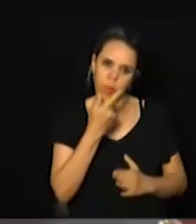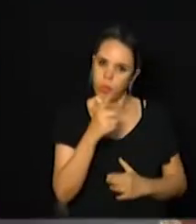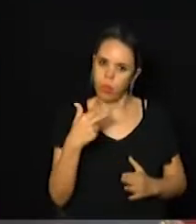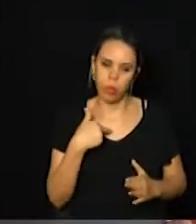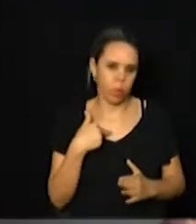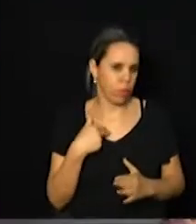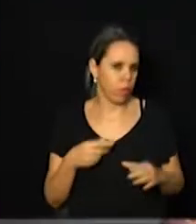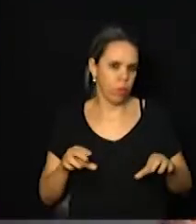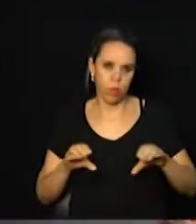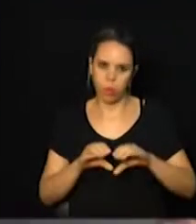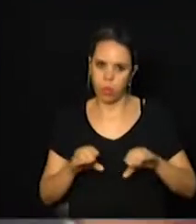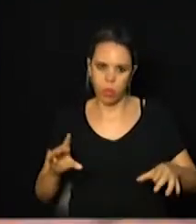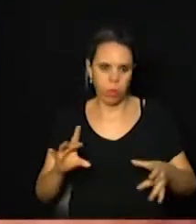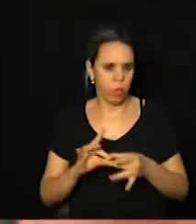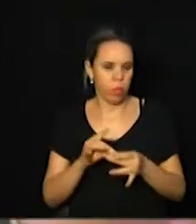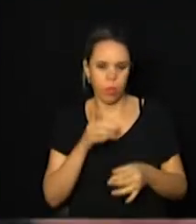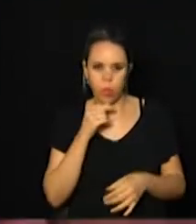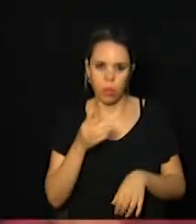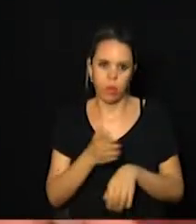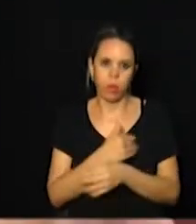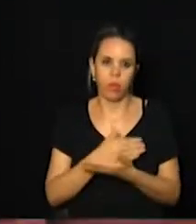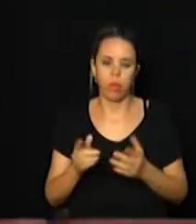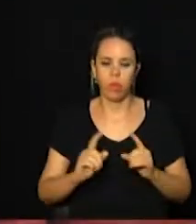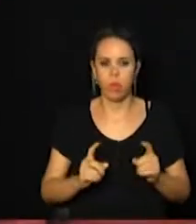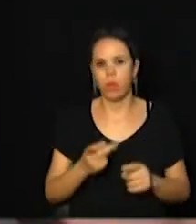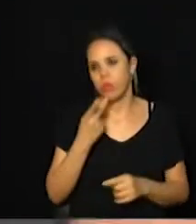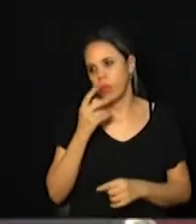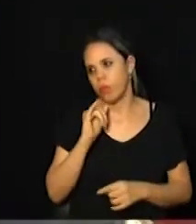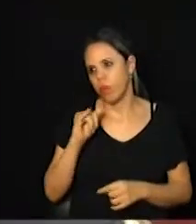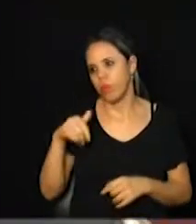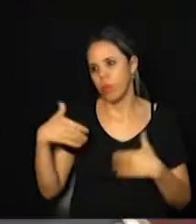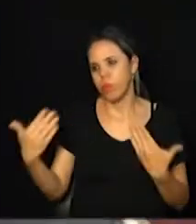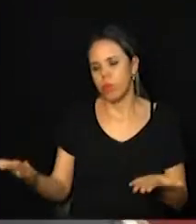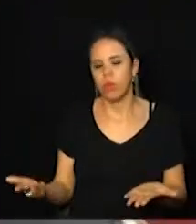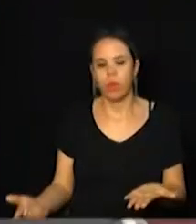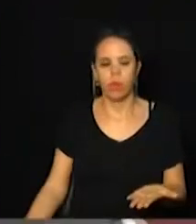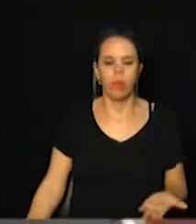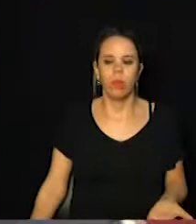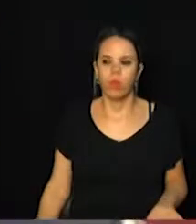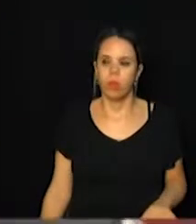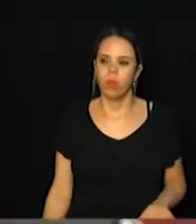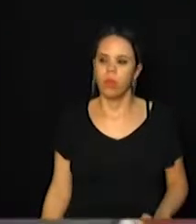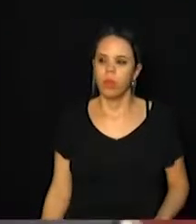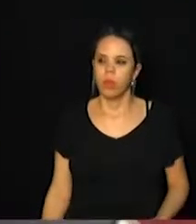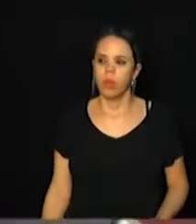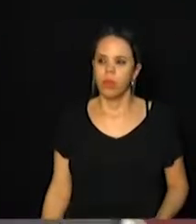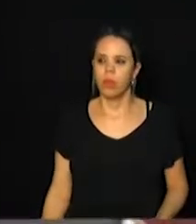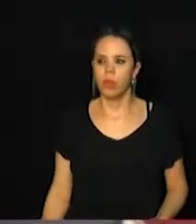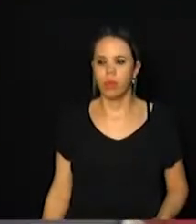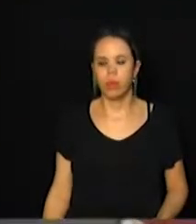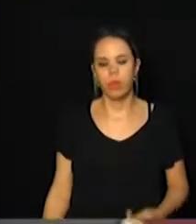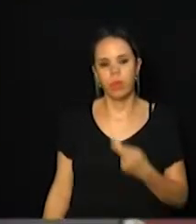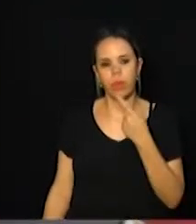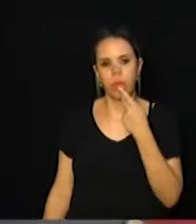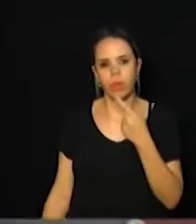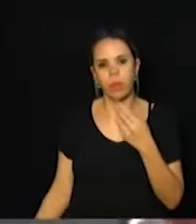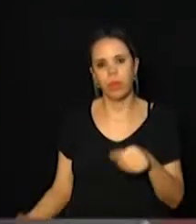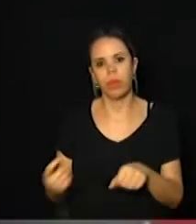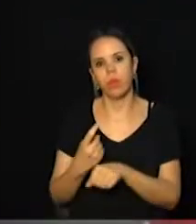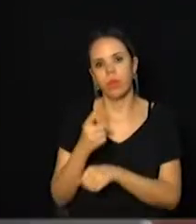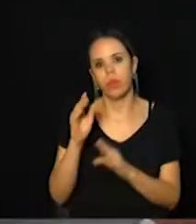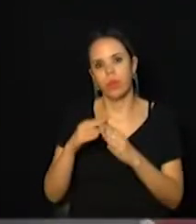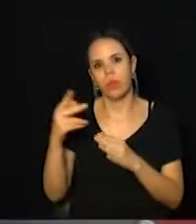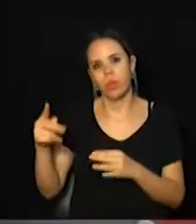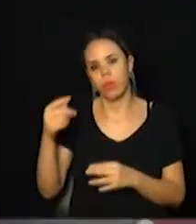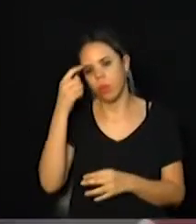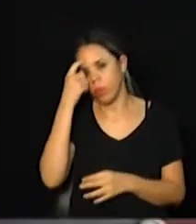tem condições de ligar água antes de começar a reunião lá fora falou para representante do bairro ela falou assim ó eu vou descobrir onde você